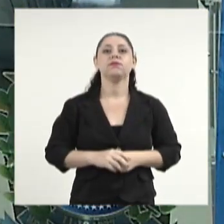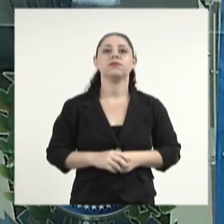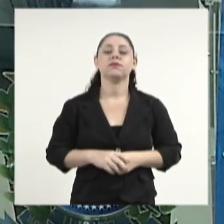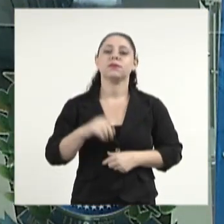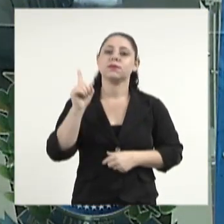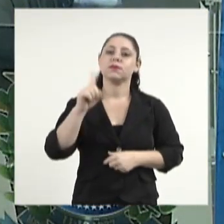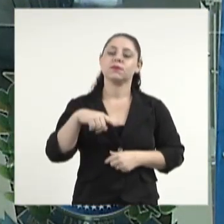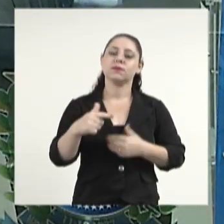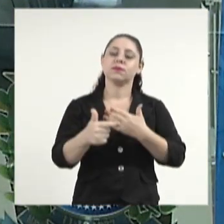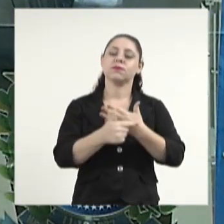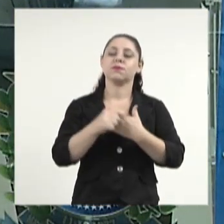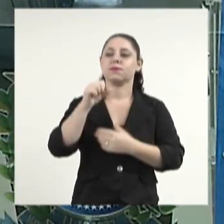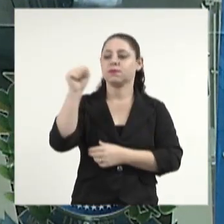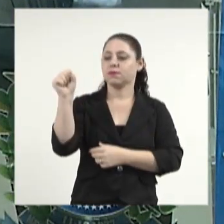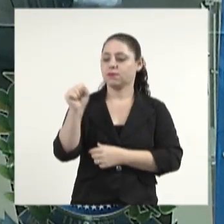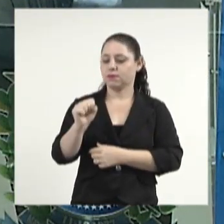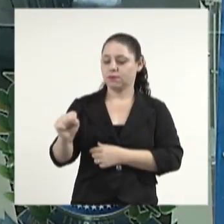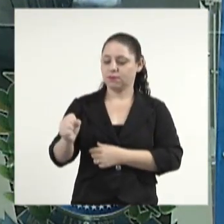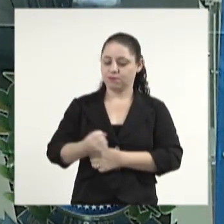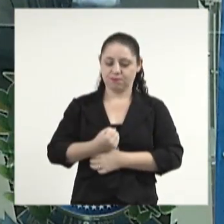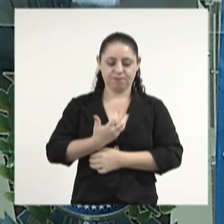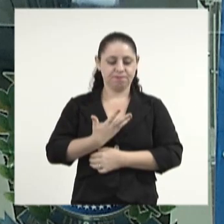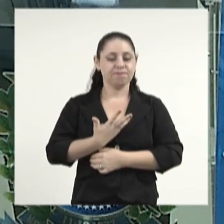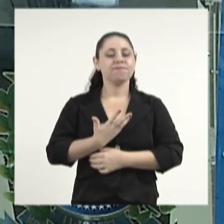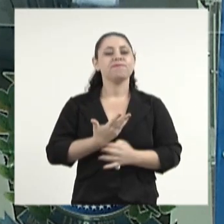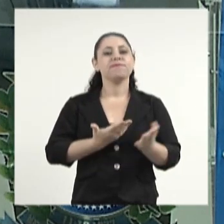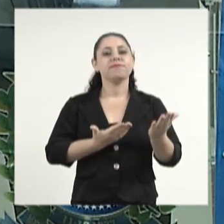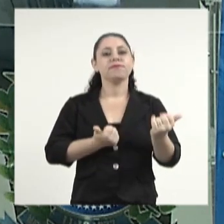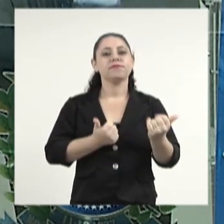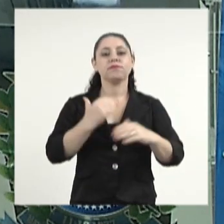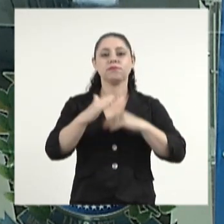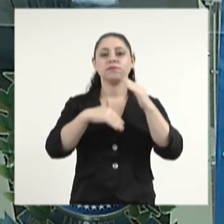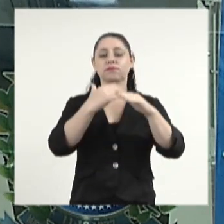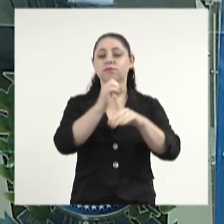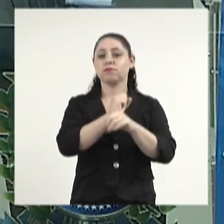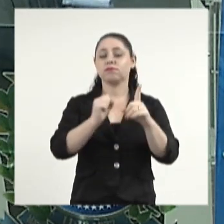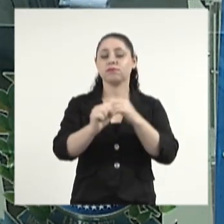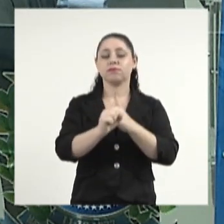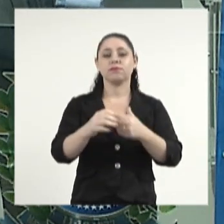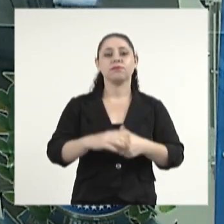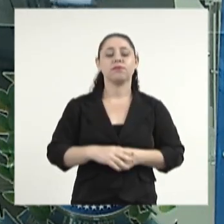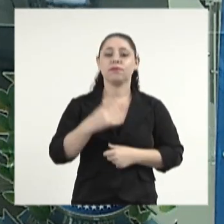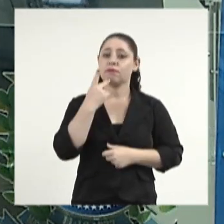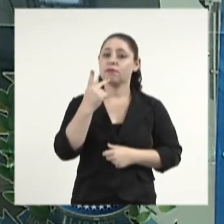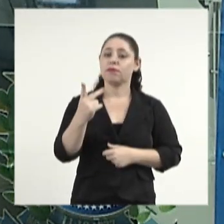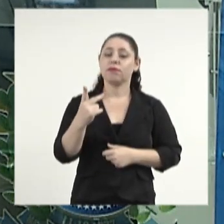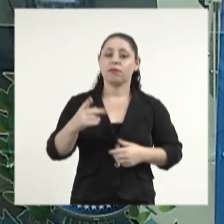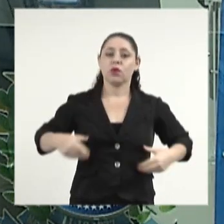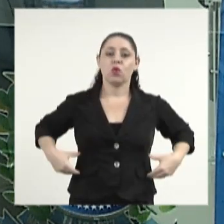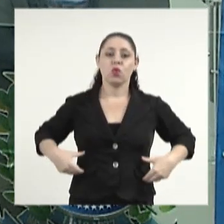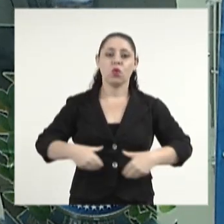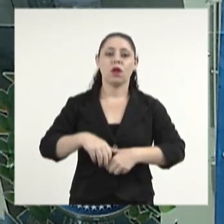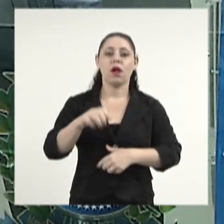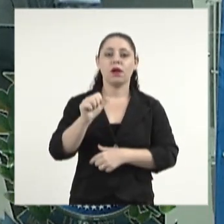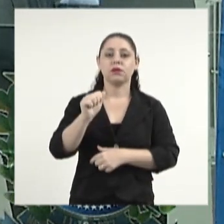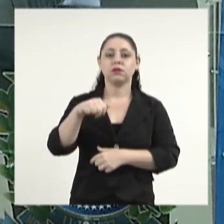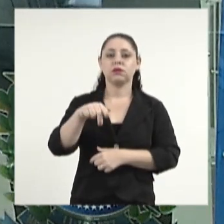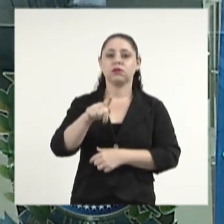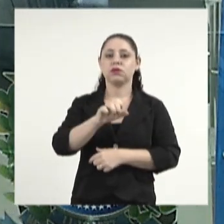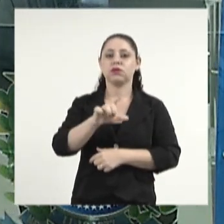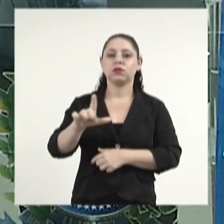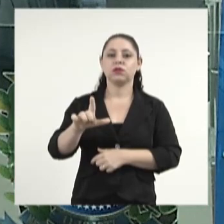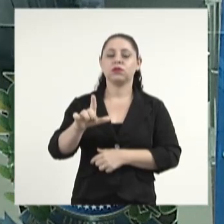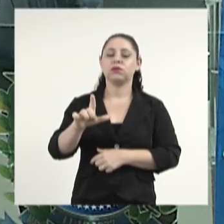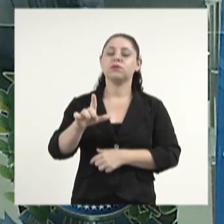a Missão Salesiana que tem essa inspiração no jovem, né, para desenvolver a sociedade também. Tá aí, então, a fala do cardeal Ángel